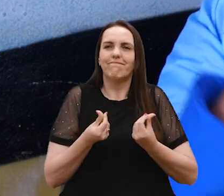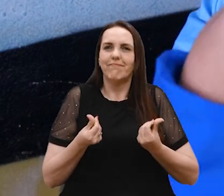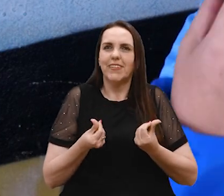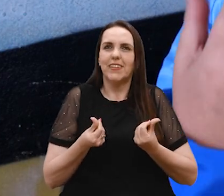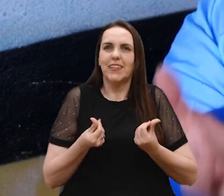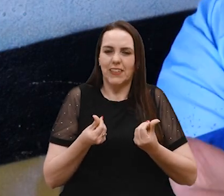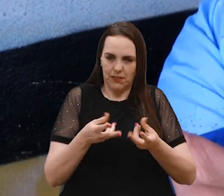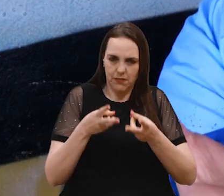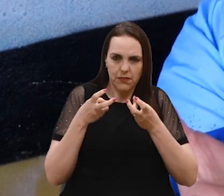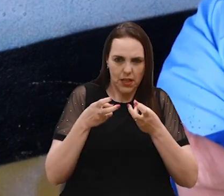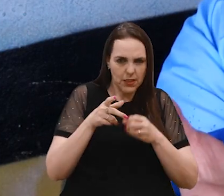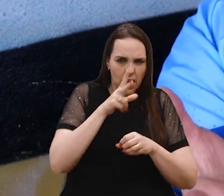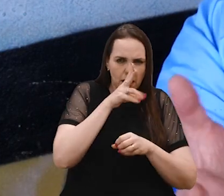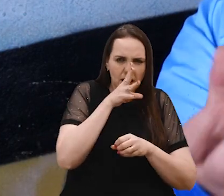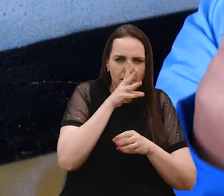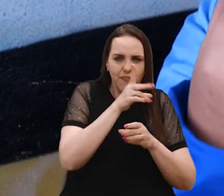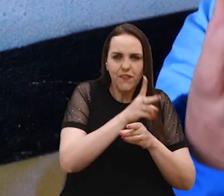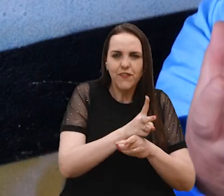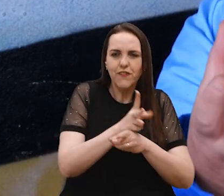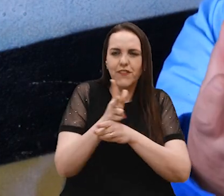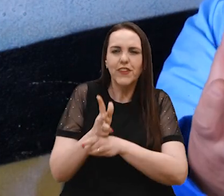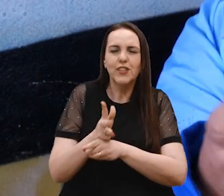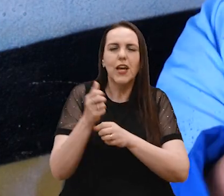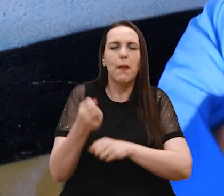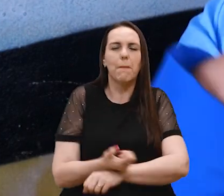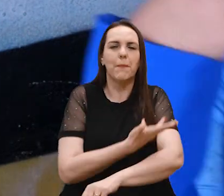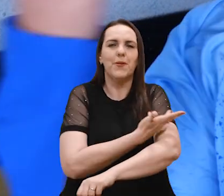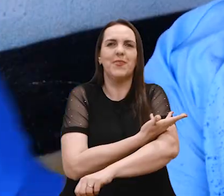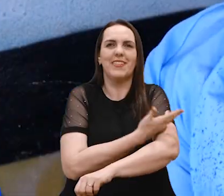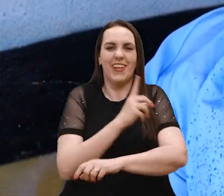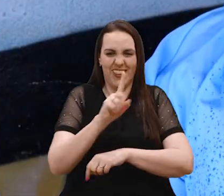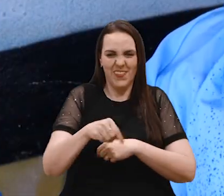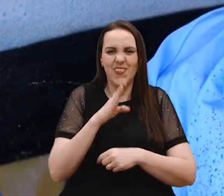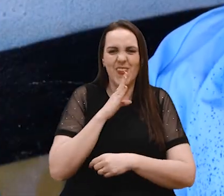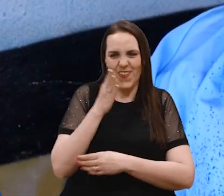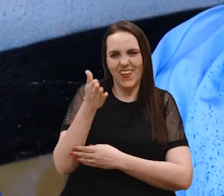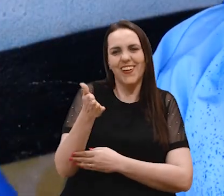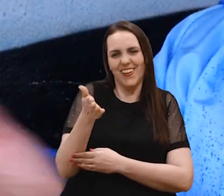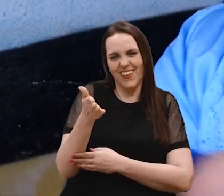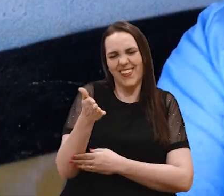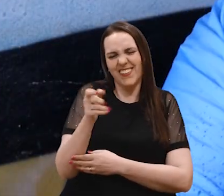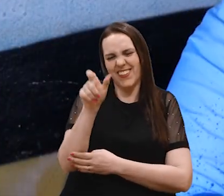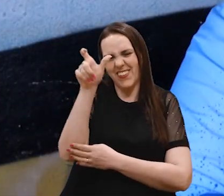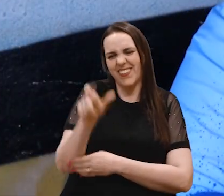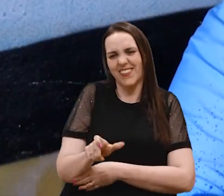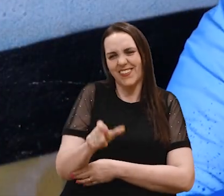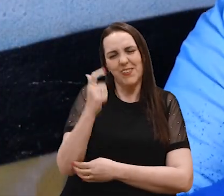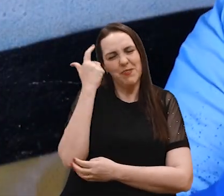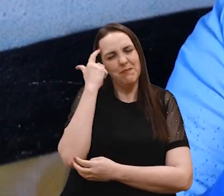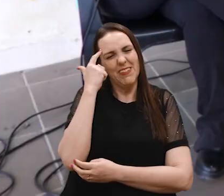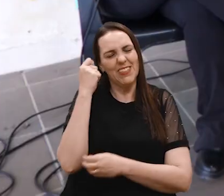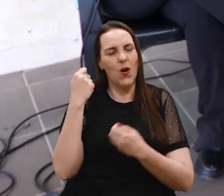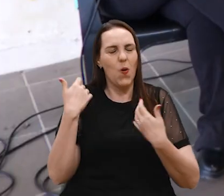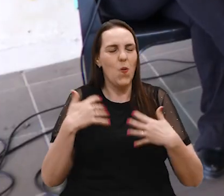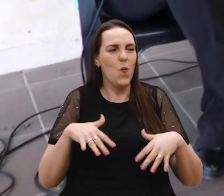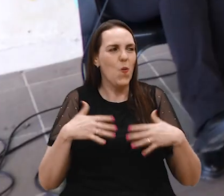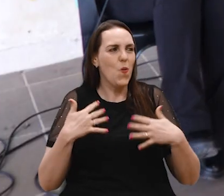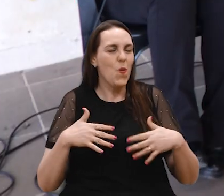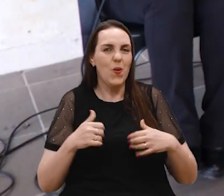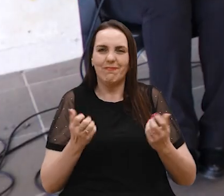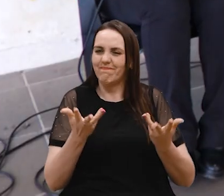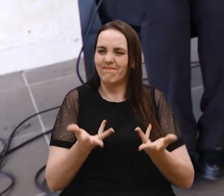digo, tu assiste o vídeo, tu já fica emocionado. Aí, depois que tu conhece a pessoa, tu fica pensando, uau,